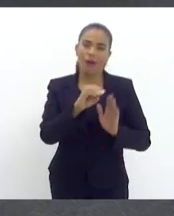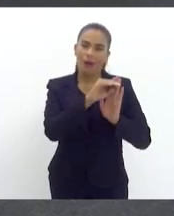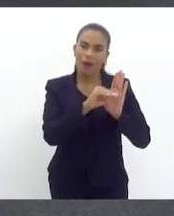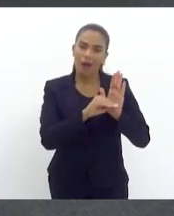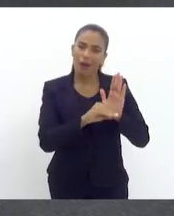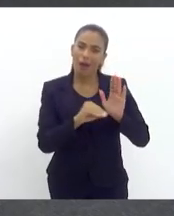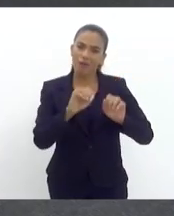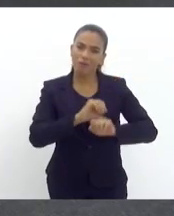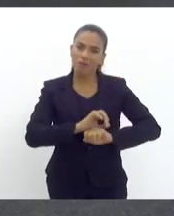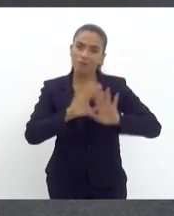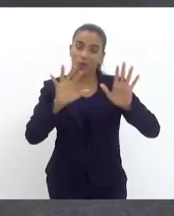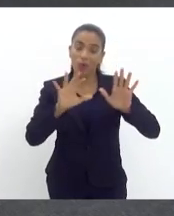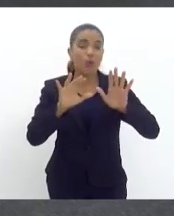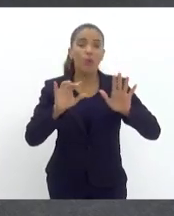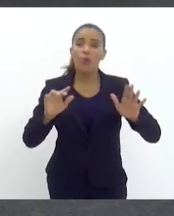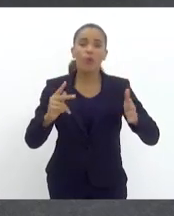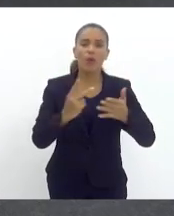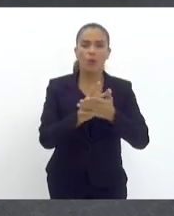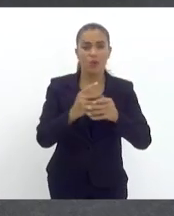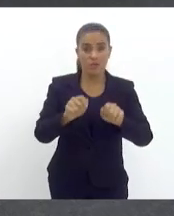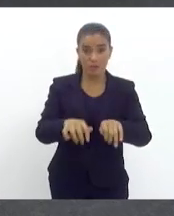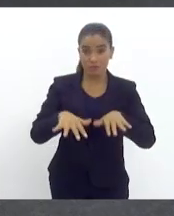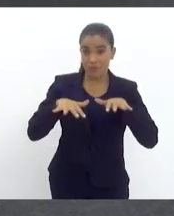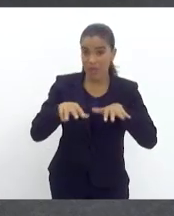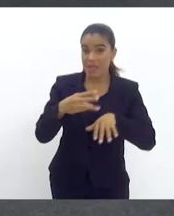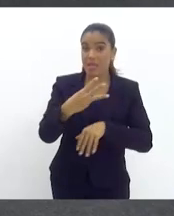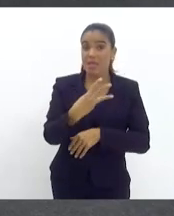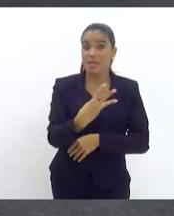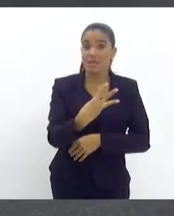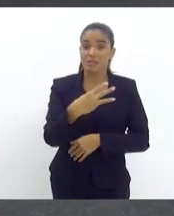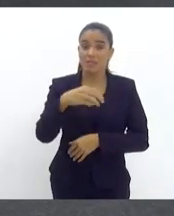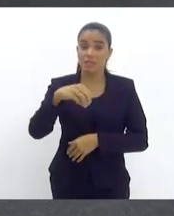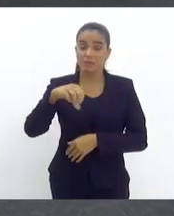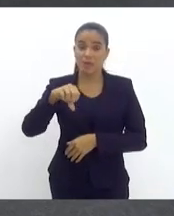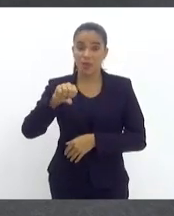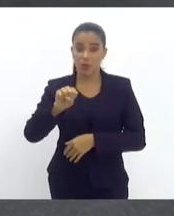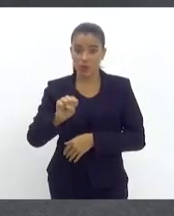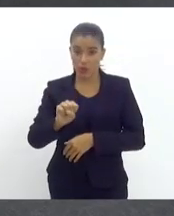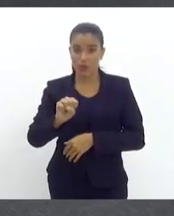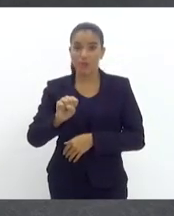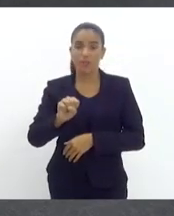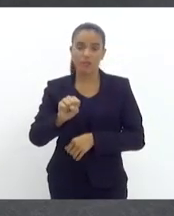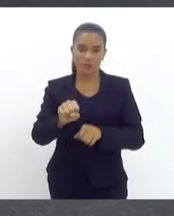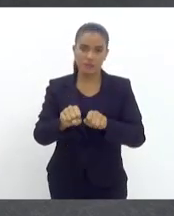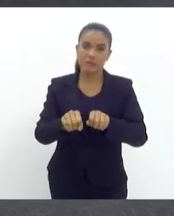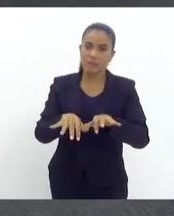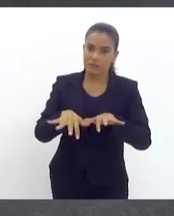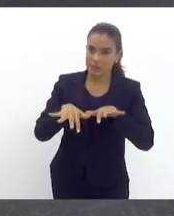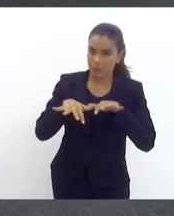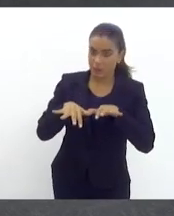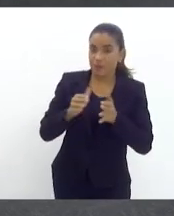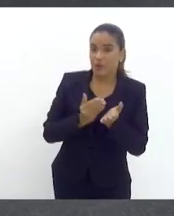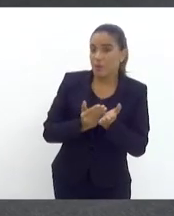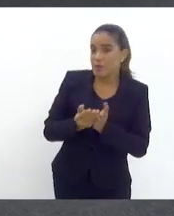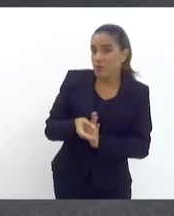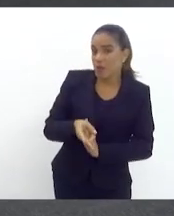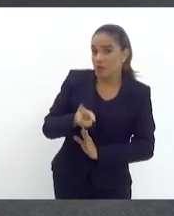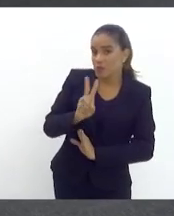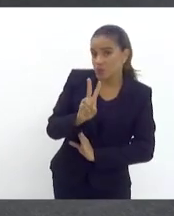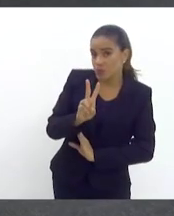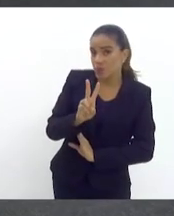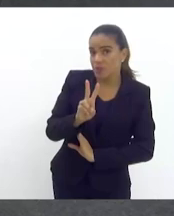com exatidão o ocorrido na trigésima nona sessão ordinária que iniciada às 14